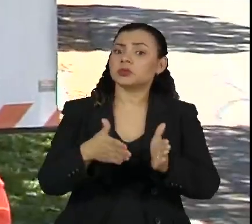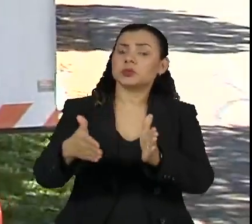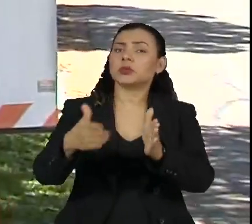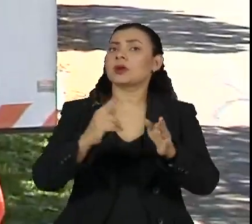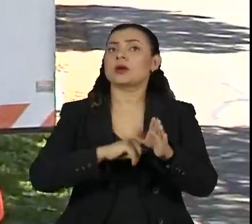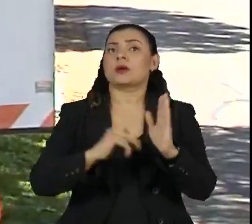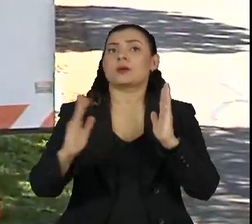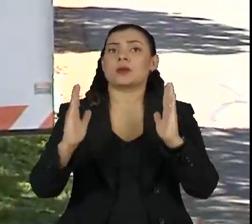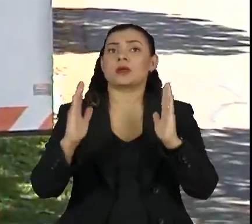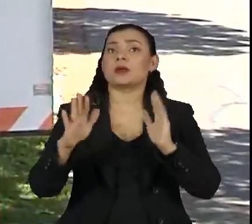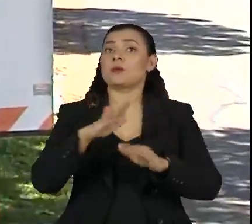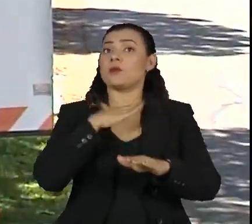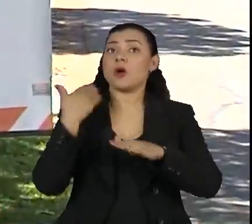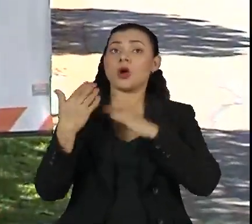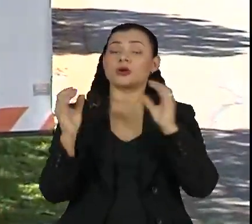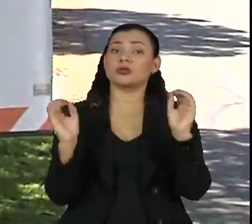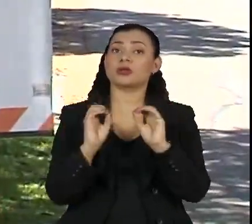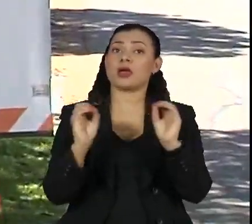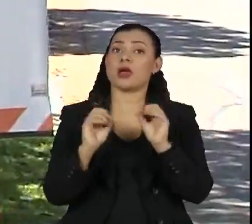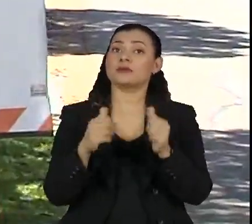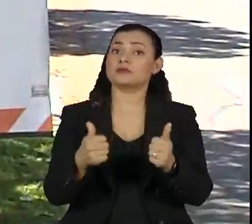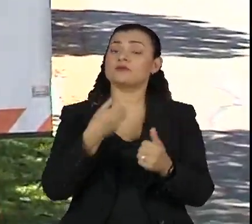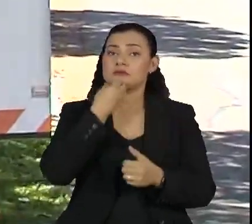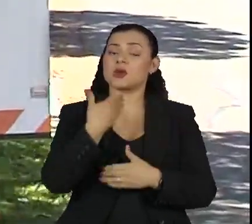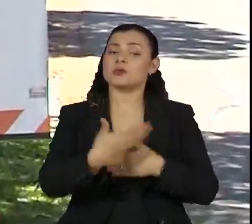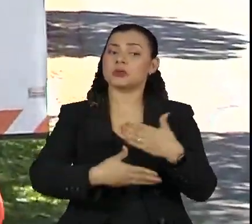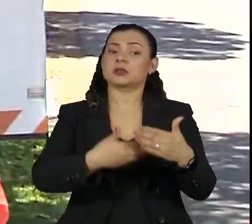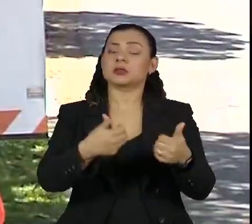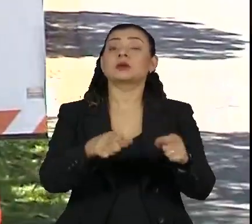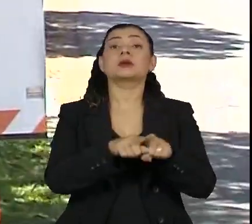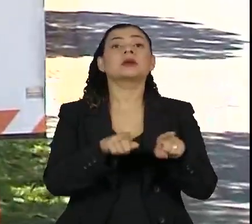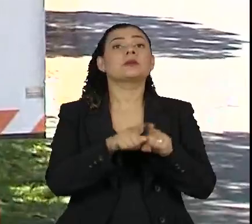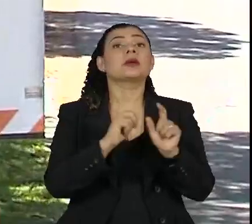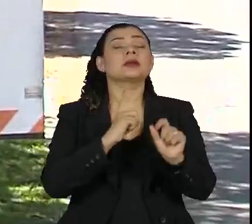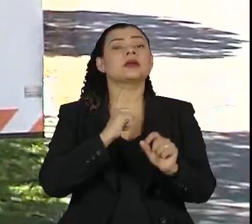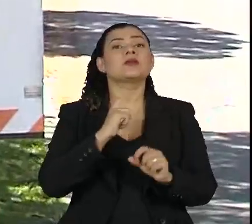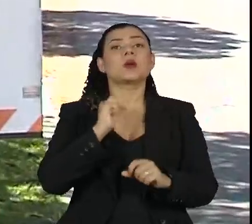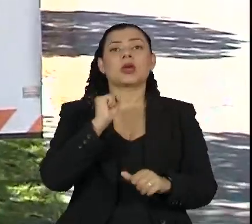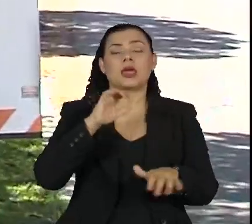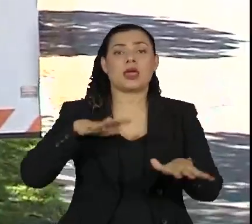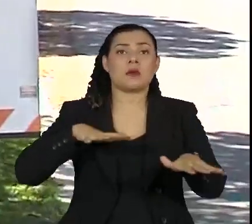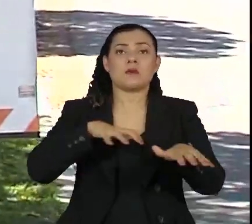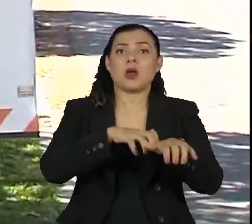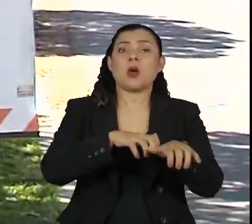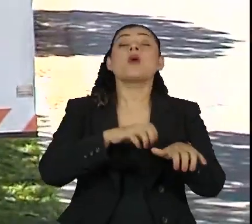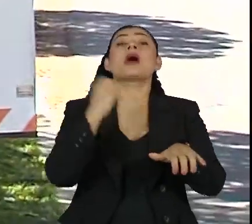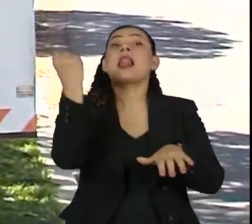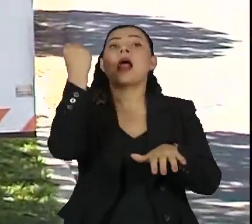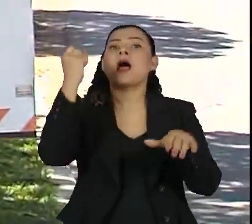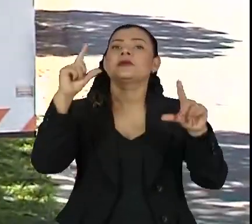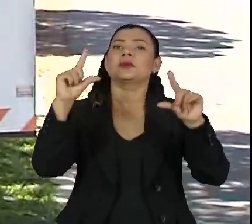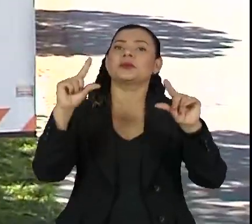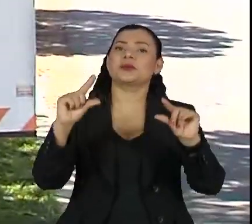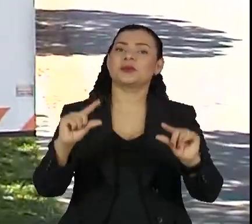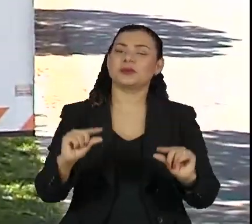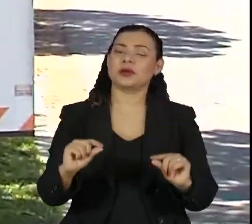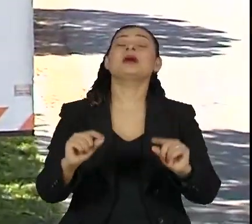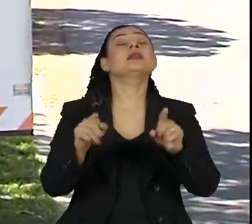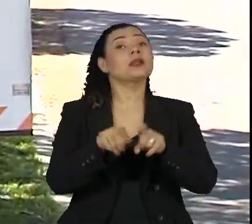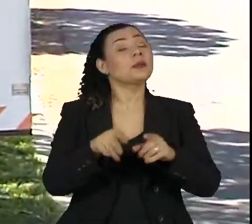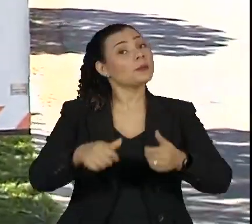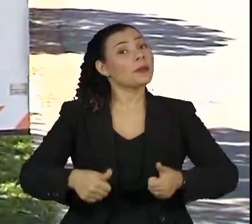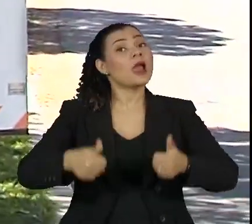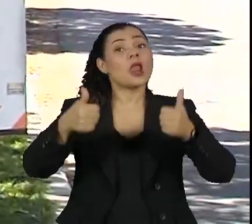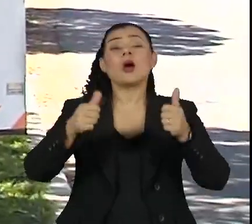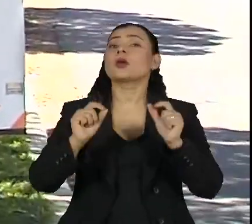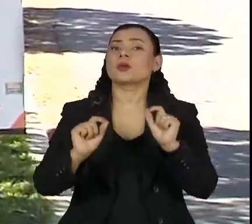nesse período nenhum óbito de motociclista também a a gravidade das ocorrências diminuiu e houve até uma melhora no